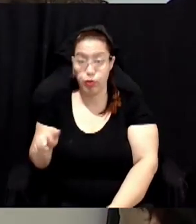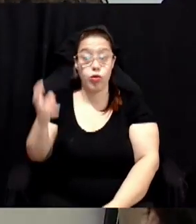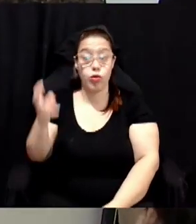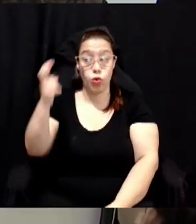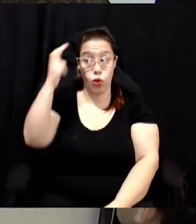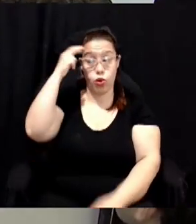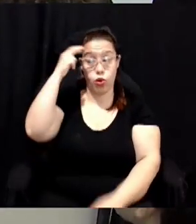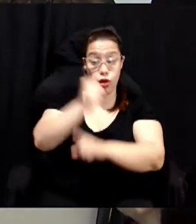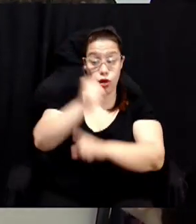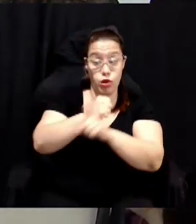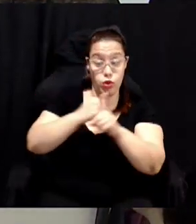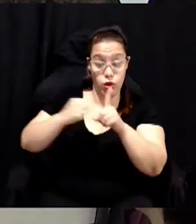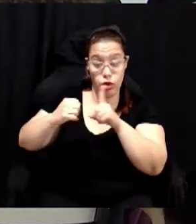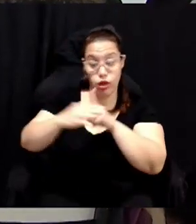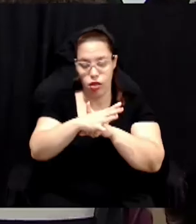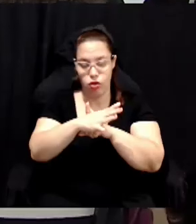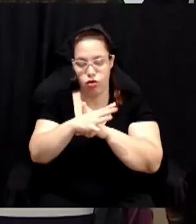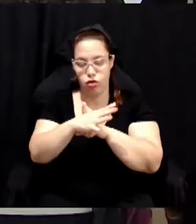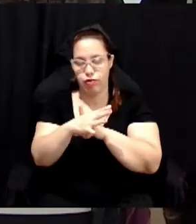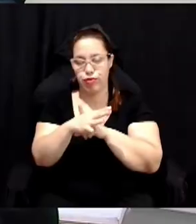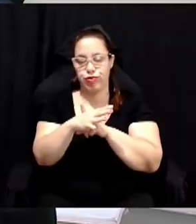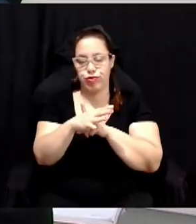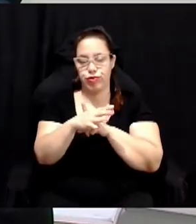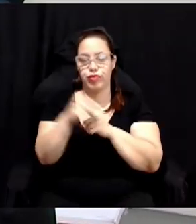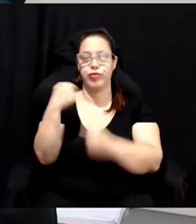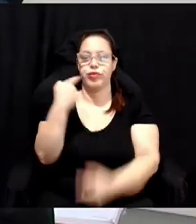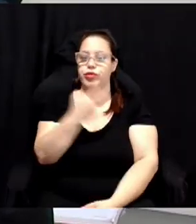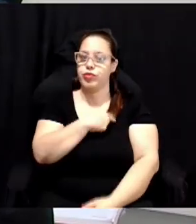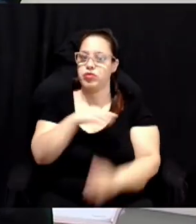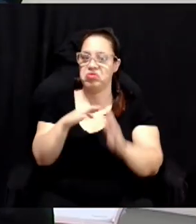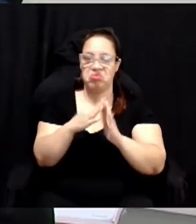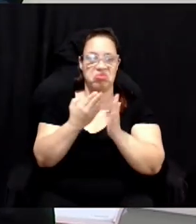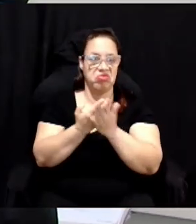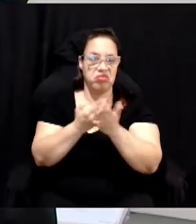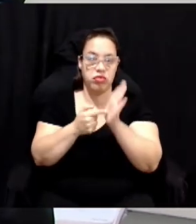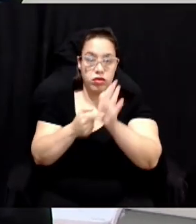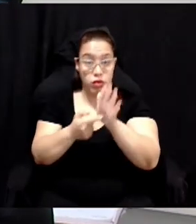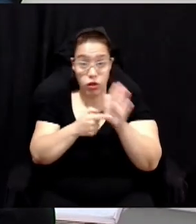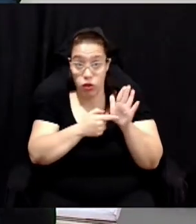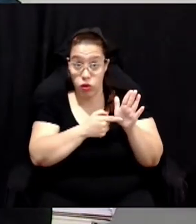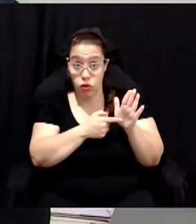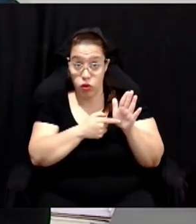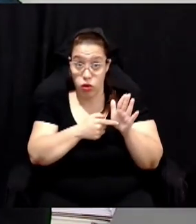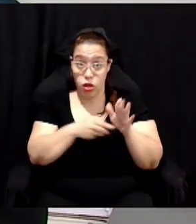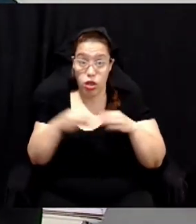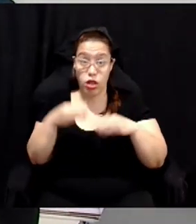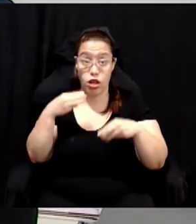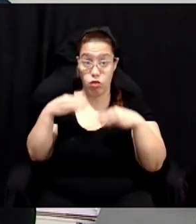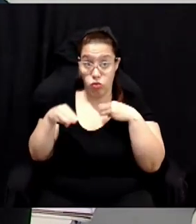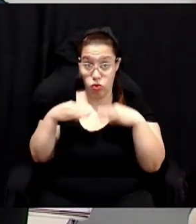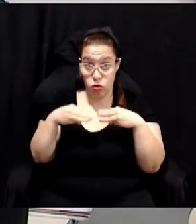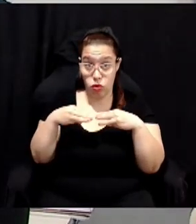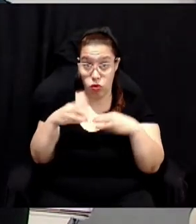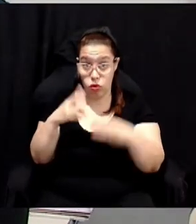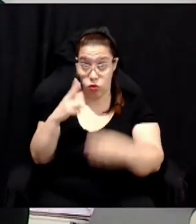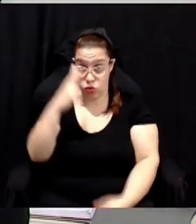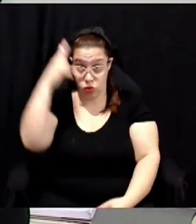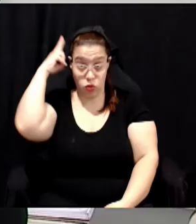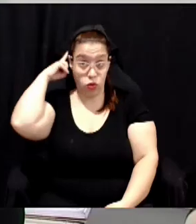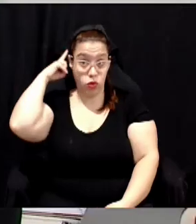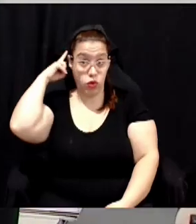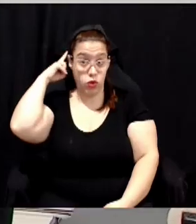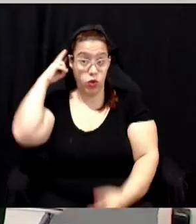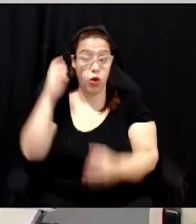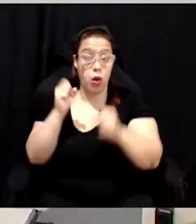sociedade. Então, se nós, na escola, não apresentarmos certos repertórios, certas músicas, e aí o vestibular, de alguma maneira, força os alunos a